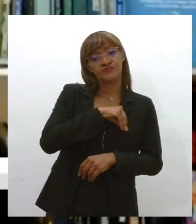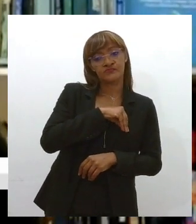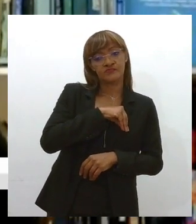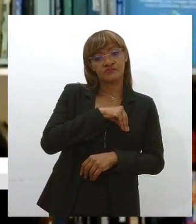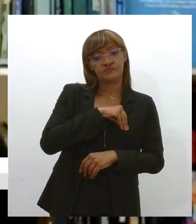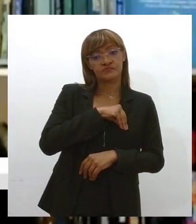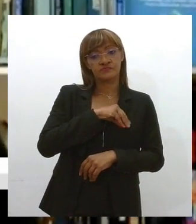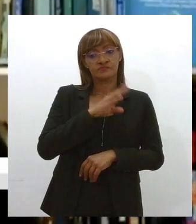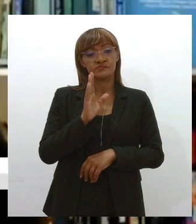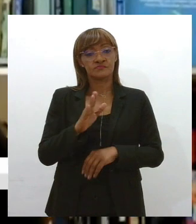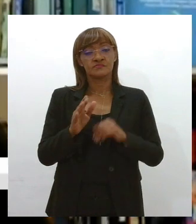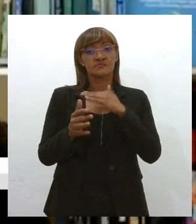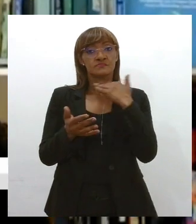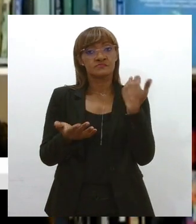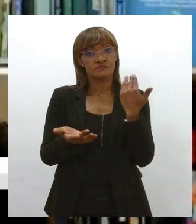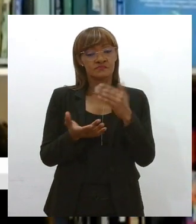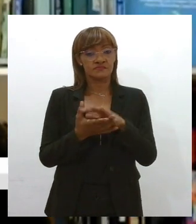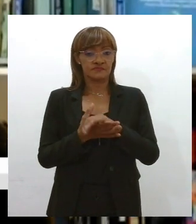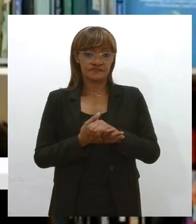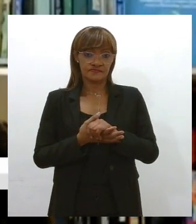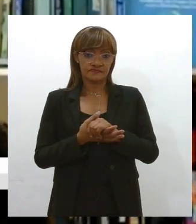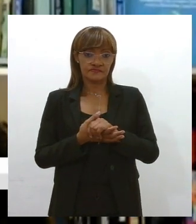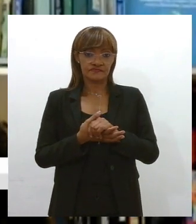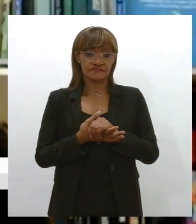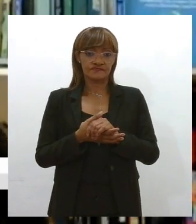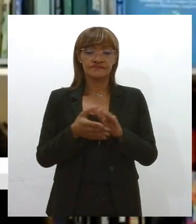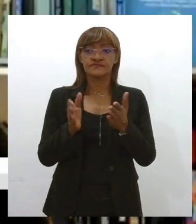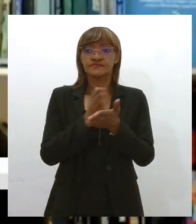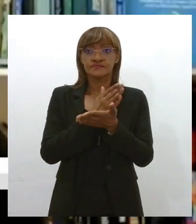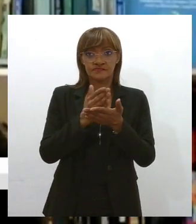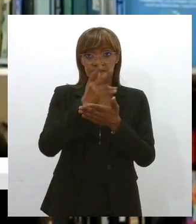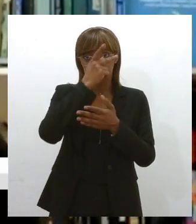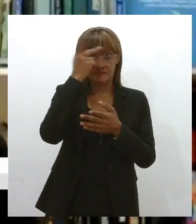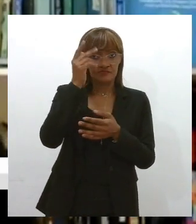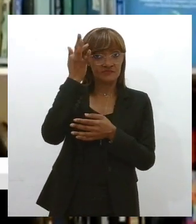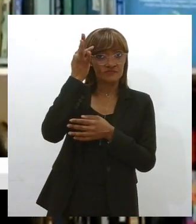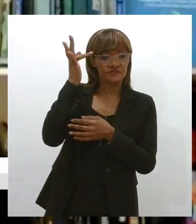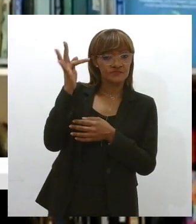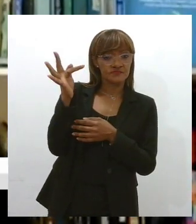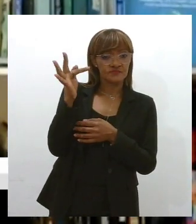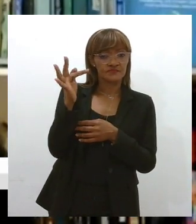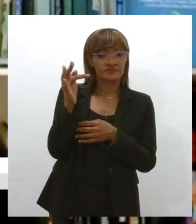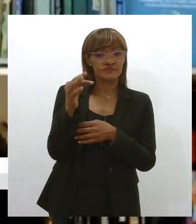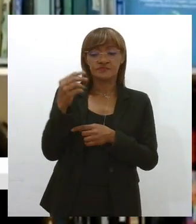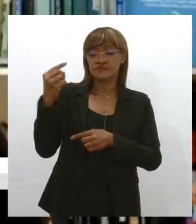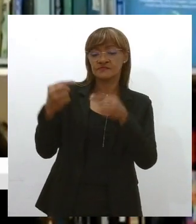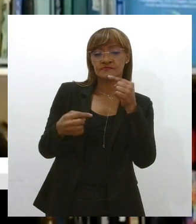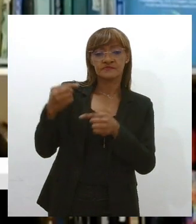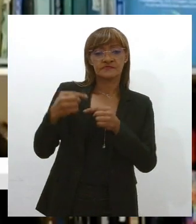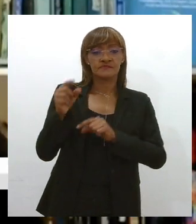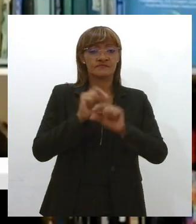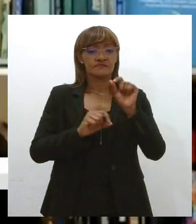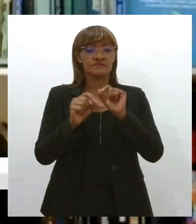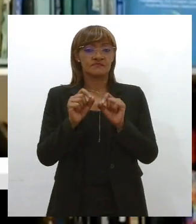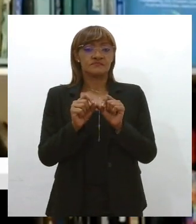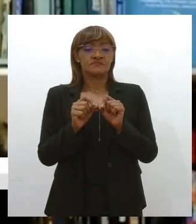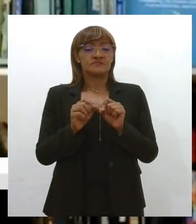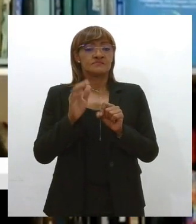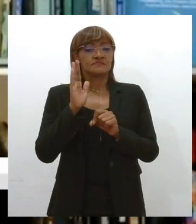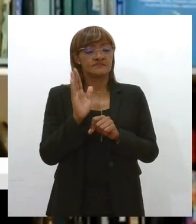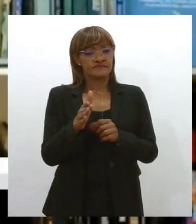de ritualizar isso. Existem filósofos que atualmente têm debatido sobre o enfraquecimento